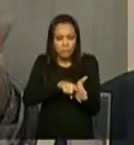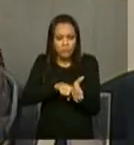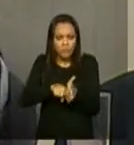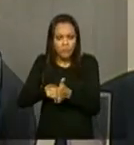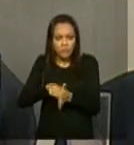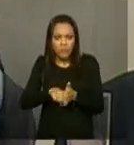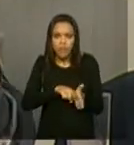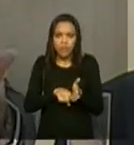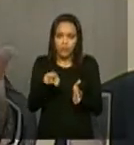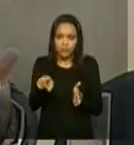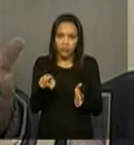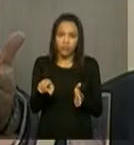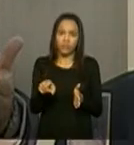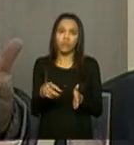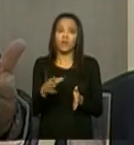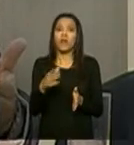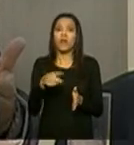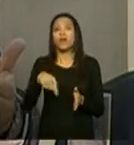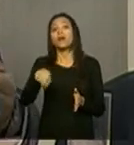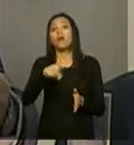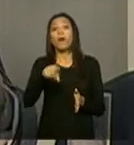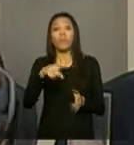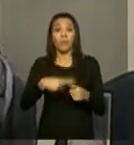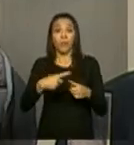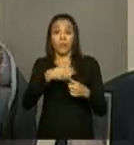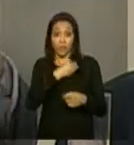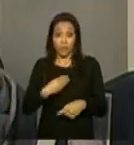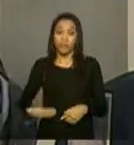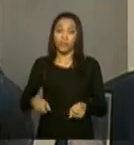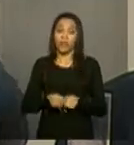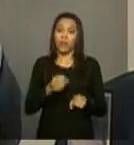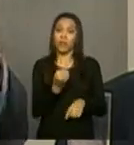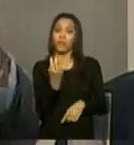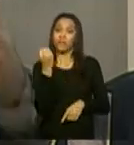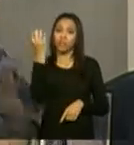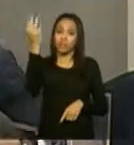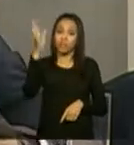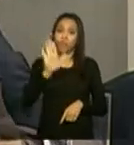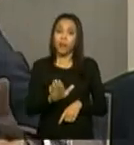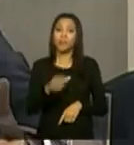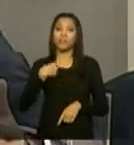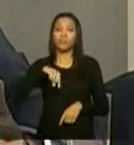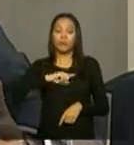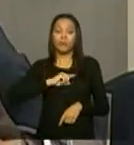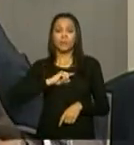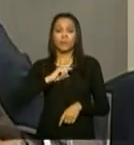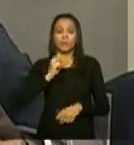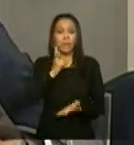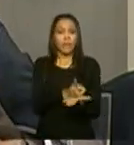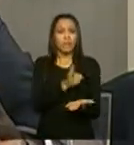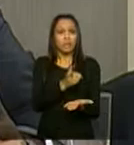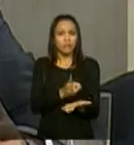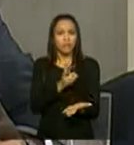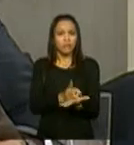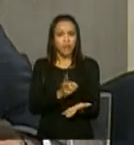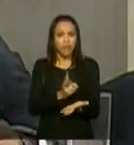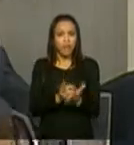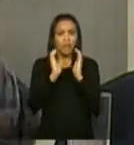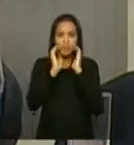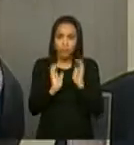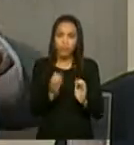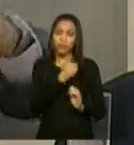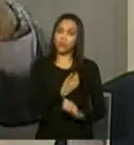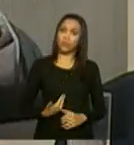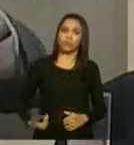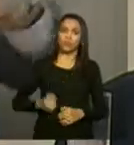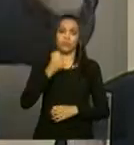nós estivemos aqui não a ministra estava em viagem e até de uma forma de preservar né as próprias autoridades do governo porque